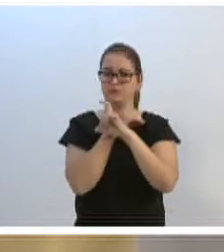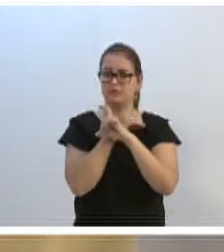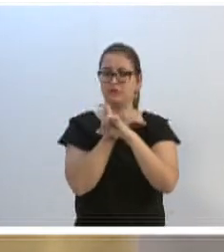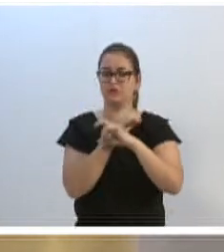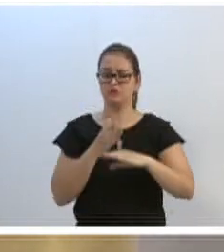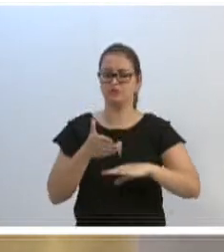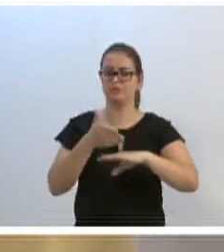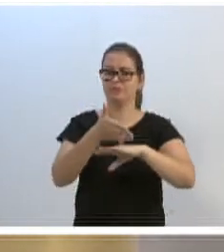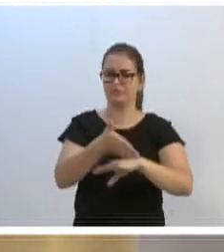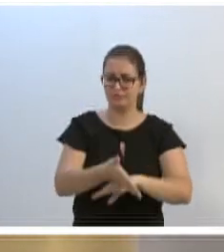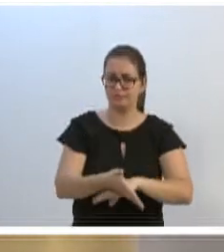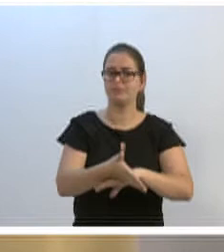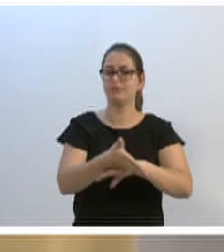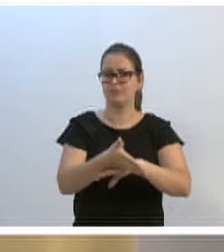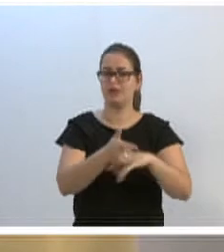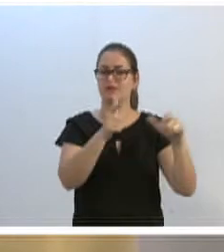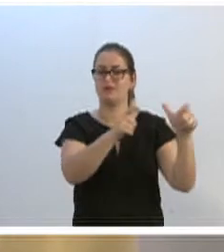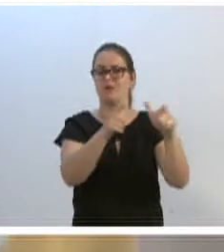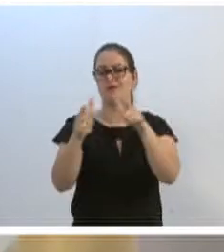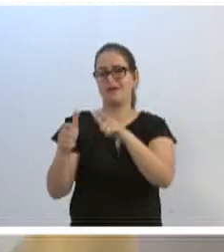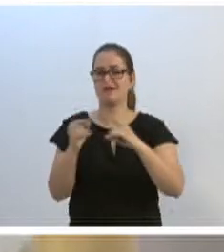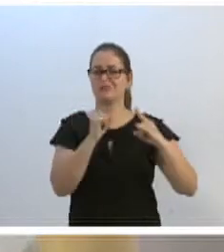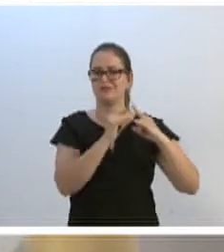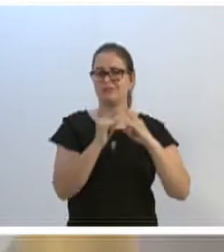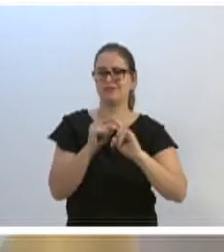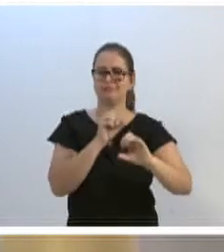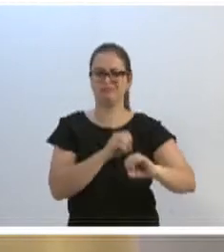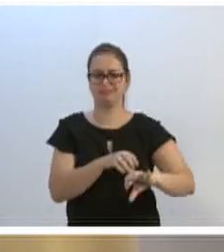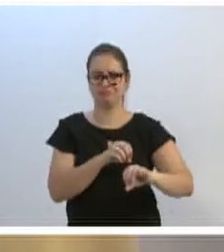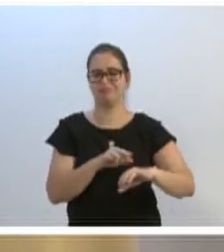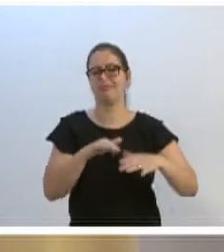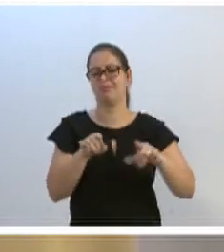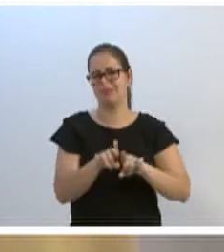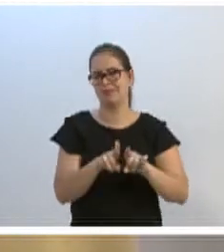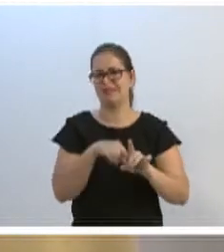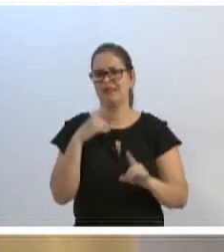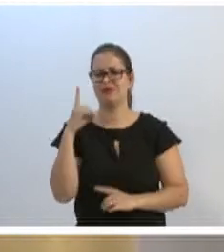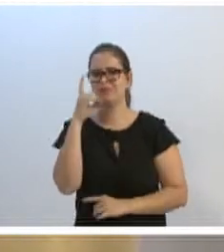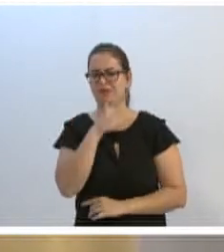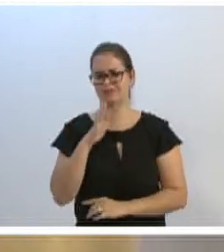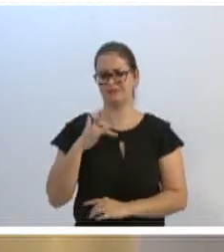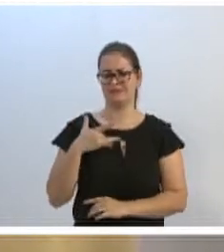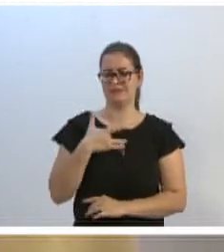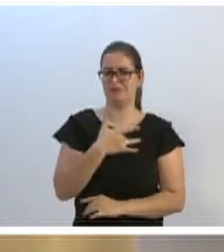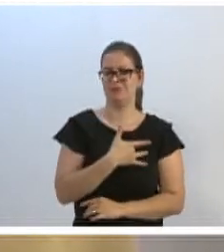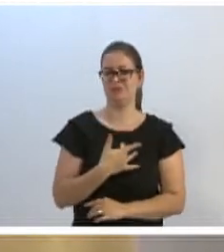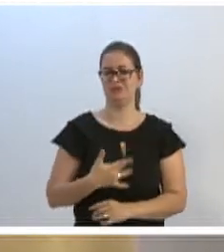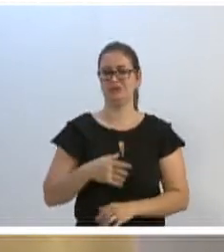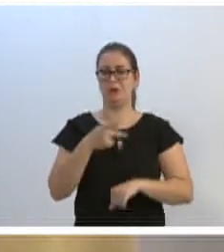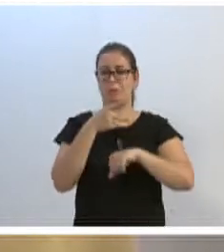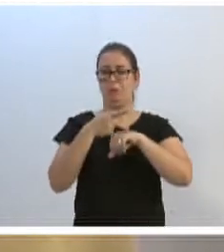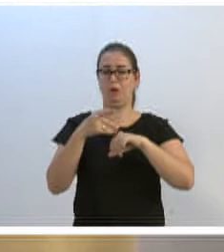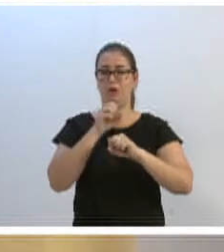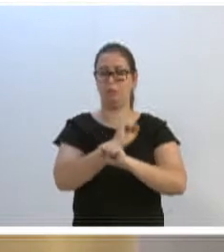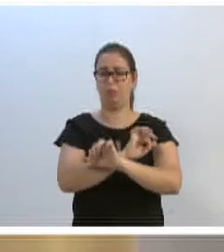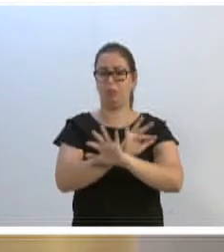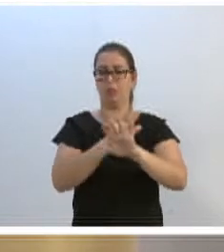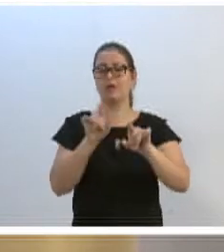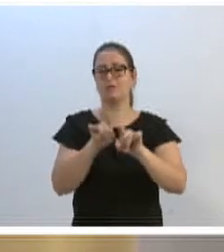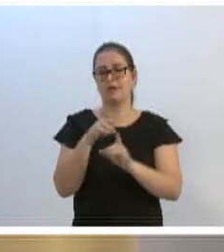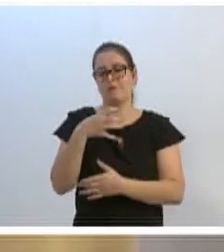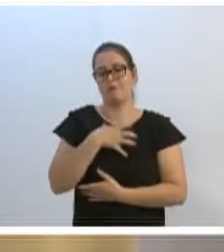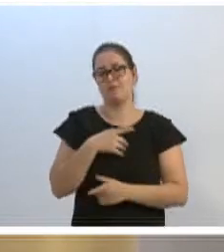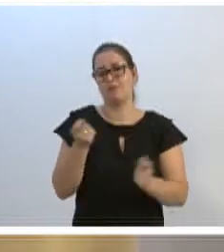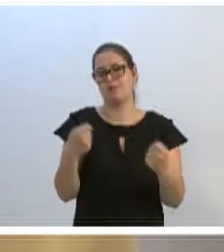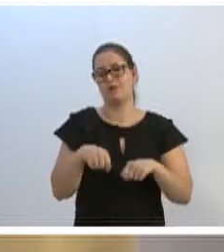de acessar esses locais, até mesmo com dificuldades de saúde, muita poeira. De outra forma, pode acontecer